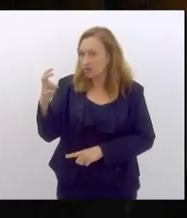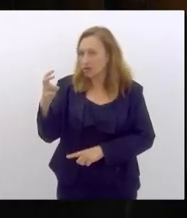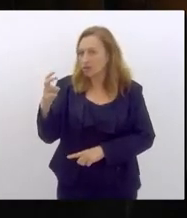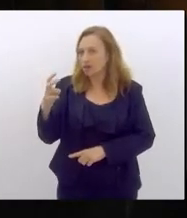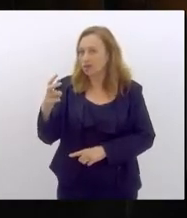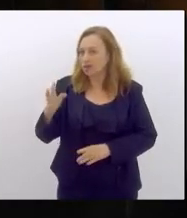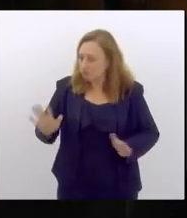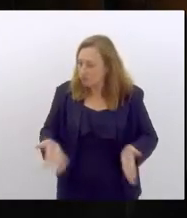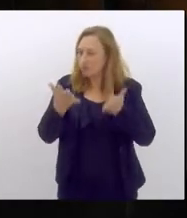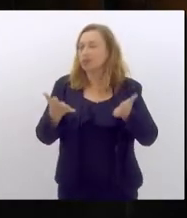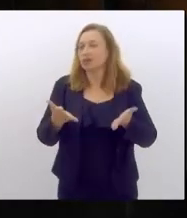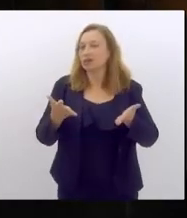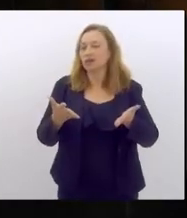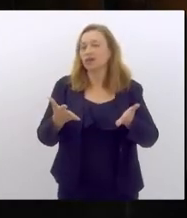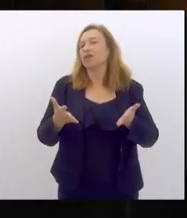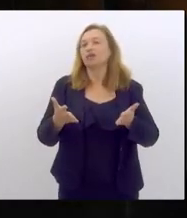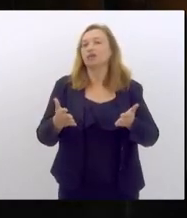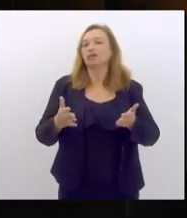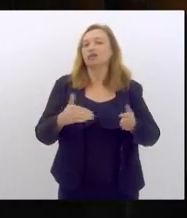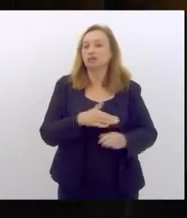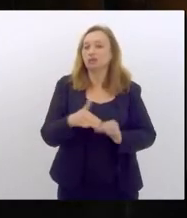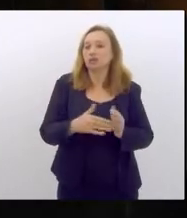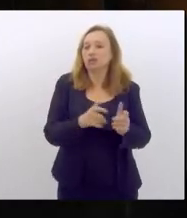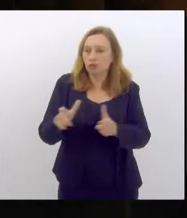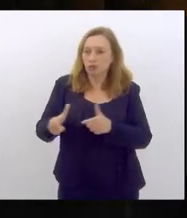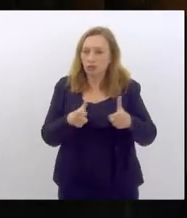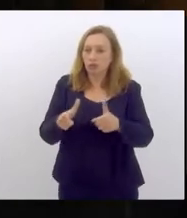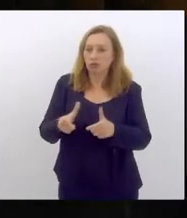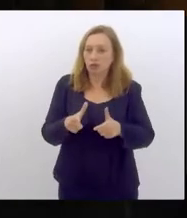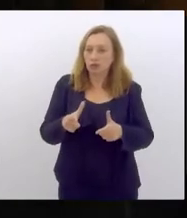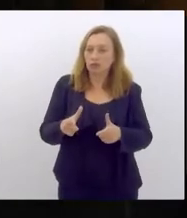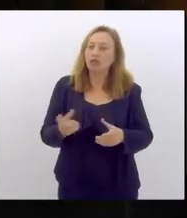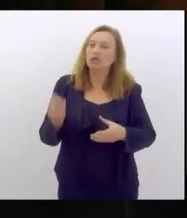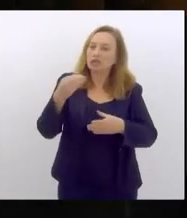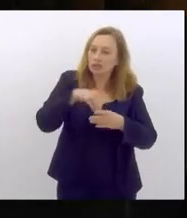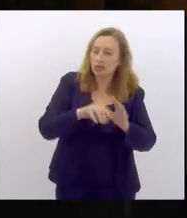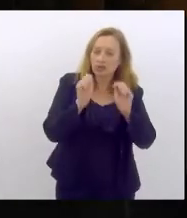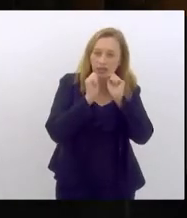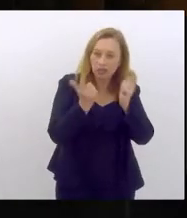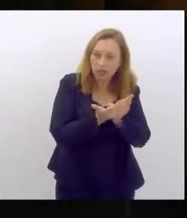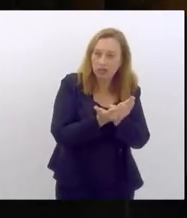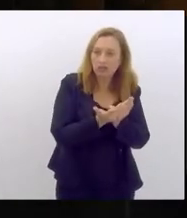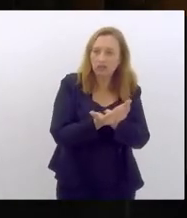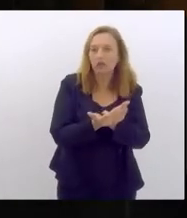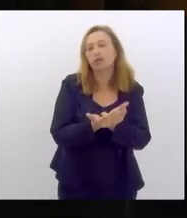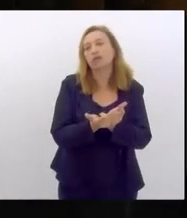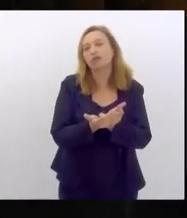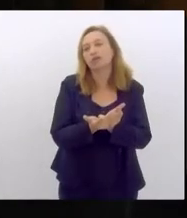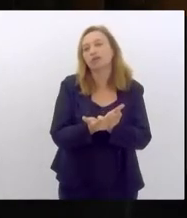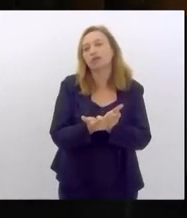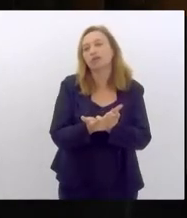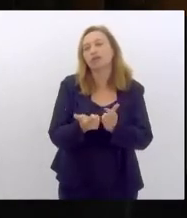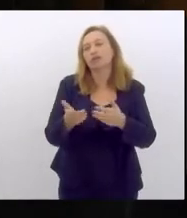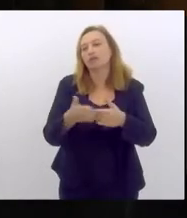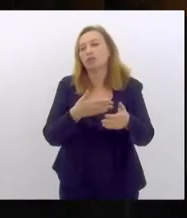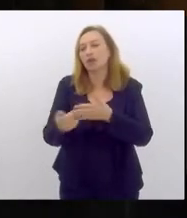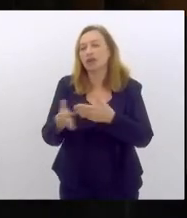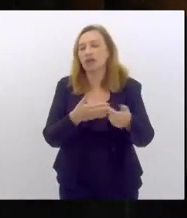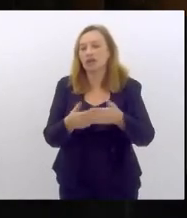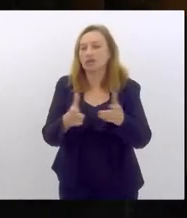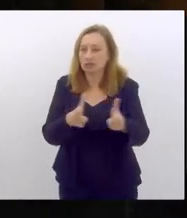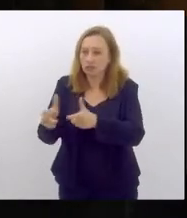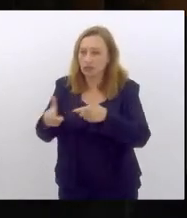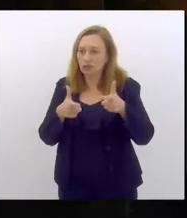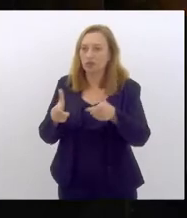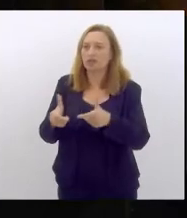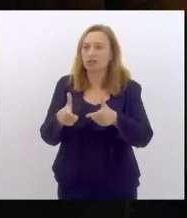nos impulsiona a ocupar todos os lugares, seja dentro da Assembleia Legislativa, seja em todos os